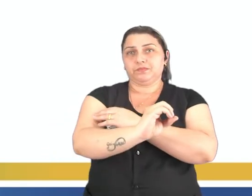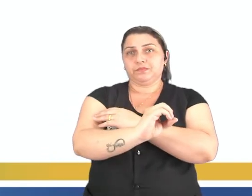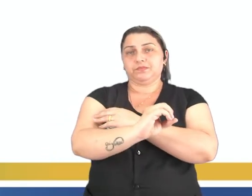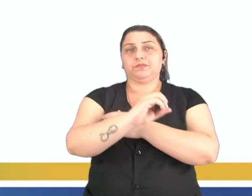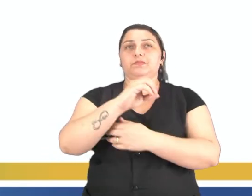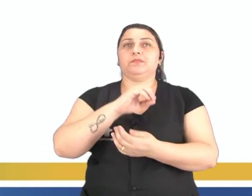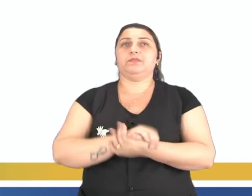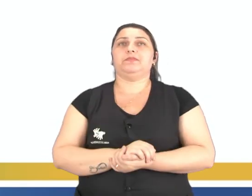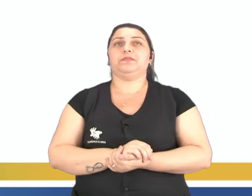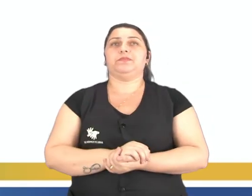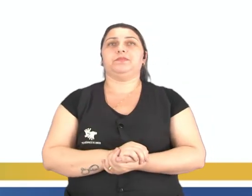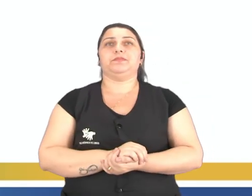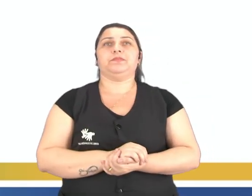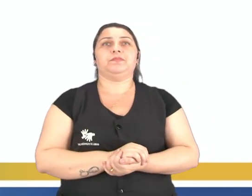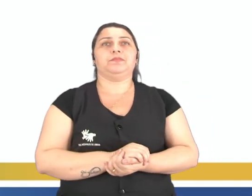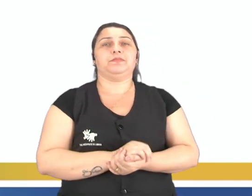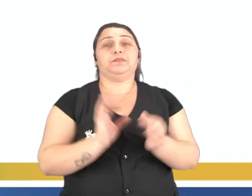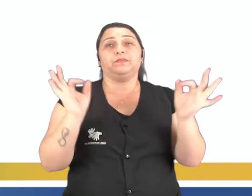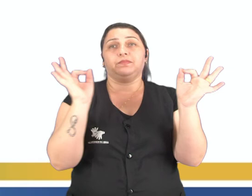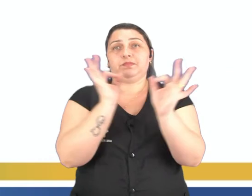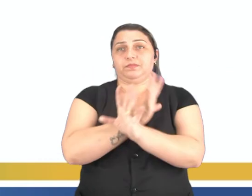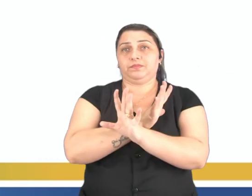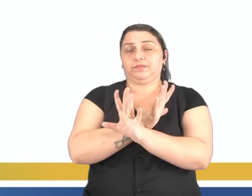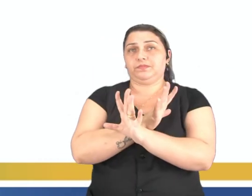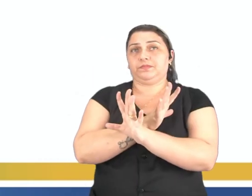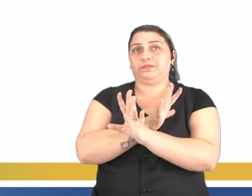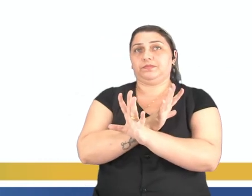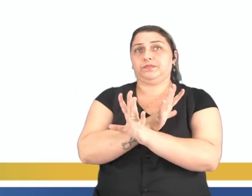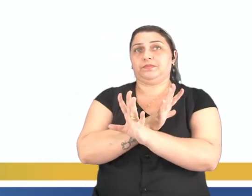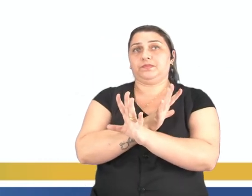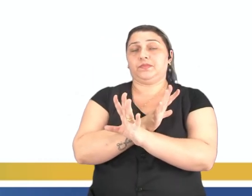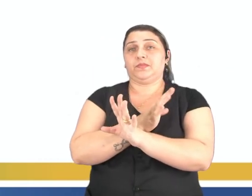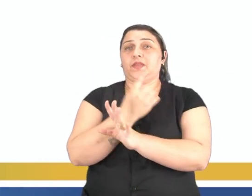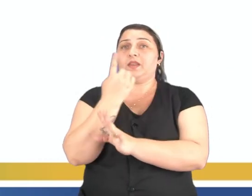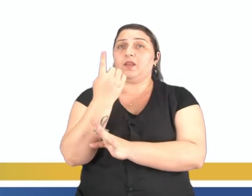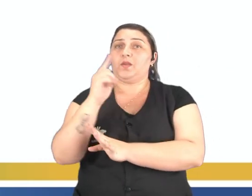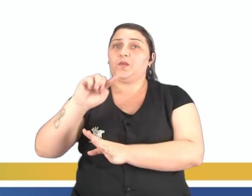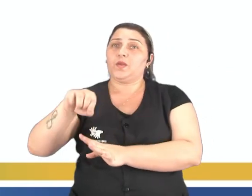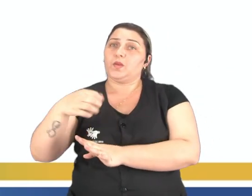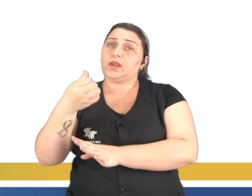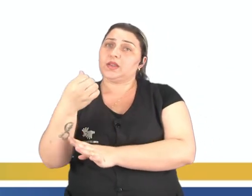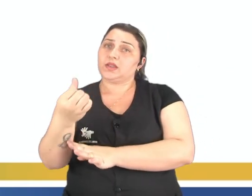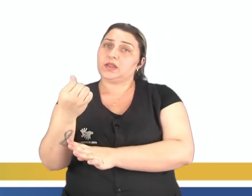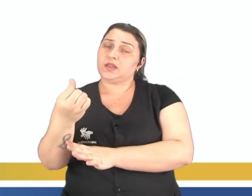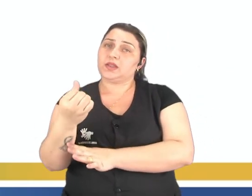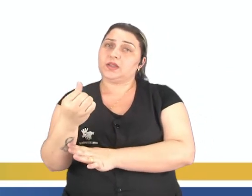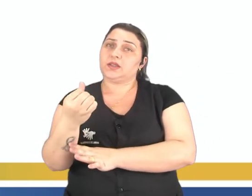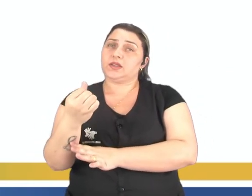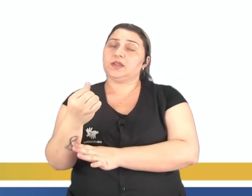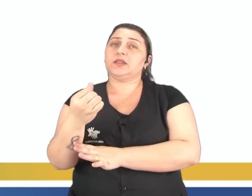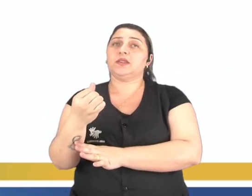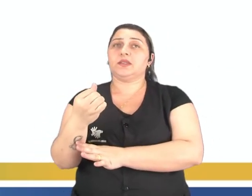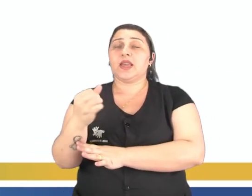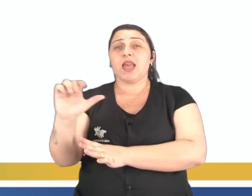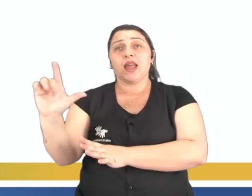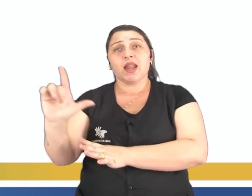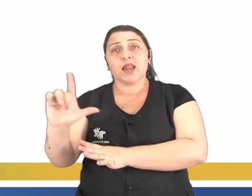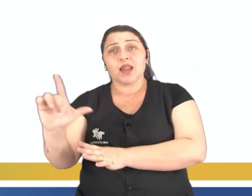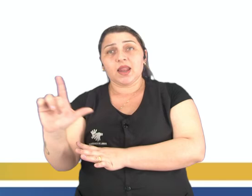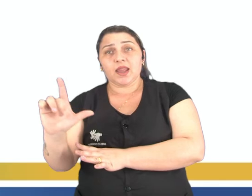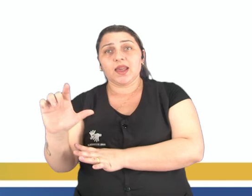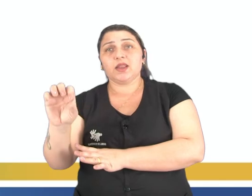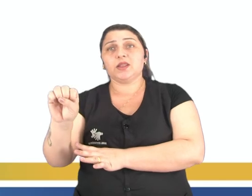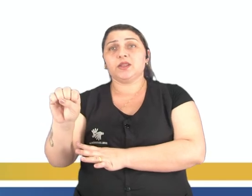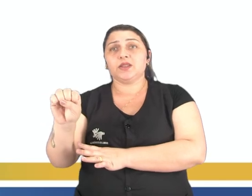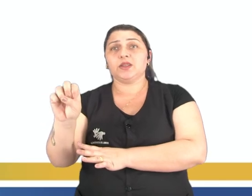resultado será 0. Concluímos a nossa divisão. Então, 6,4 dividido para 4 é a mesma coisa que